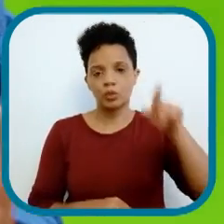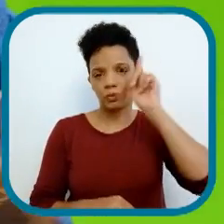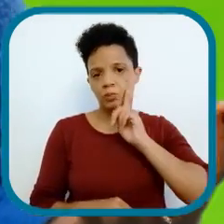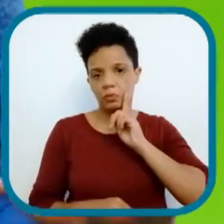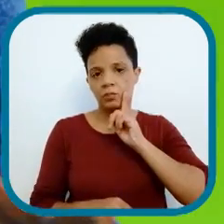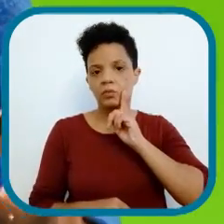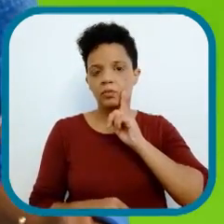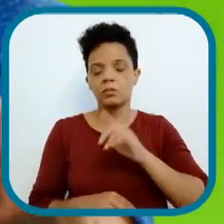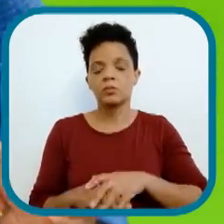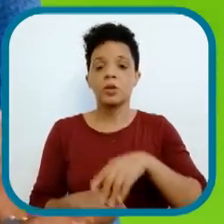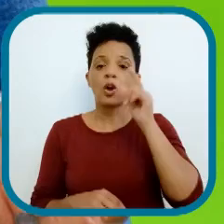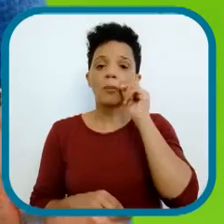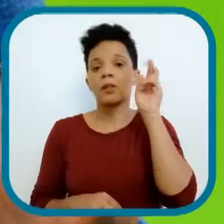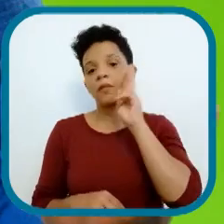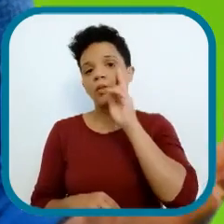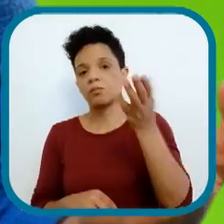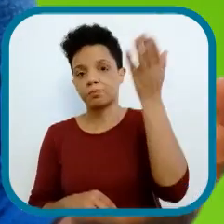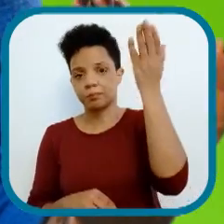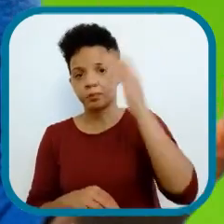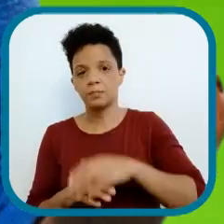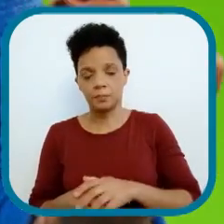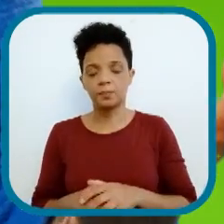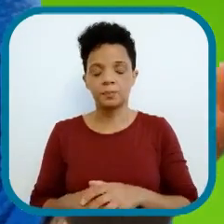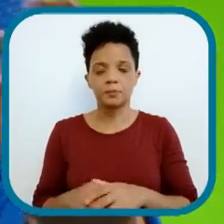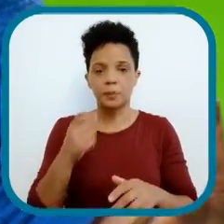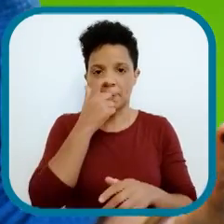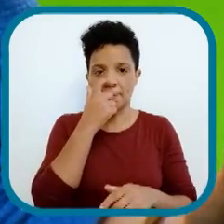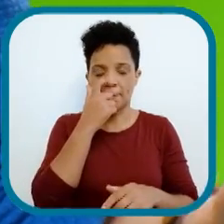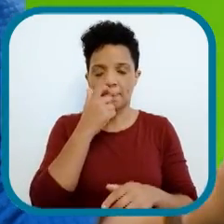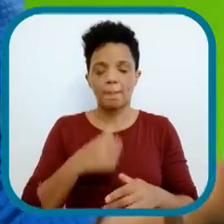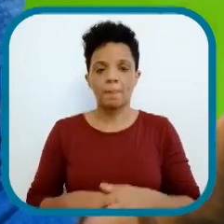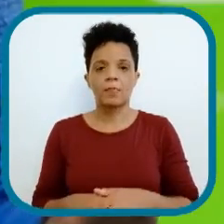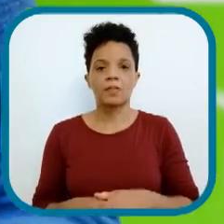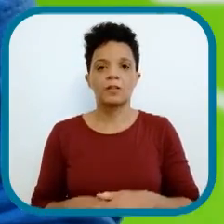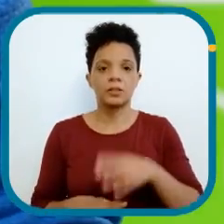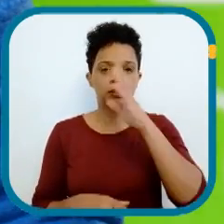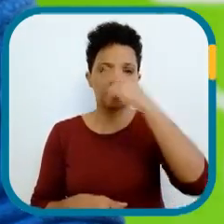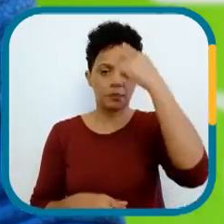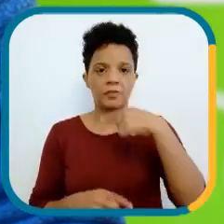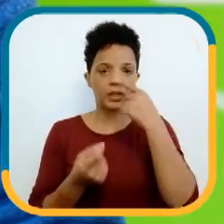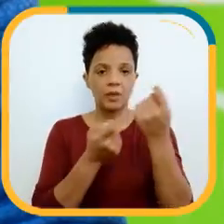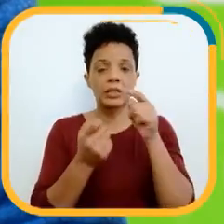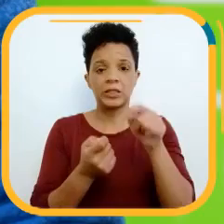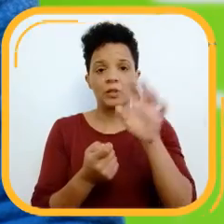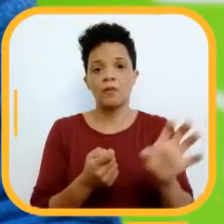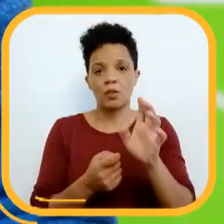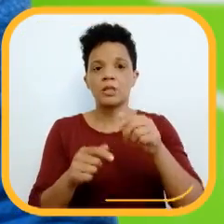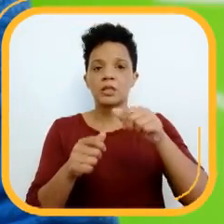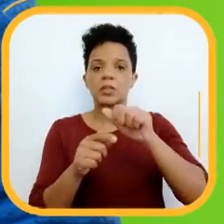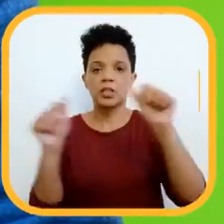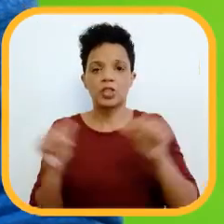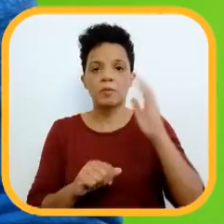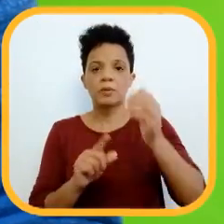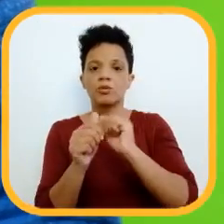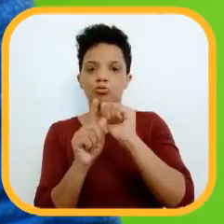mais as pessoas do sexo masculino quando estão perante perfis muito equivalentes. E é este